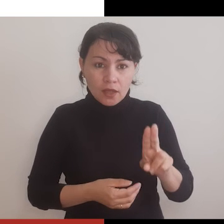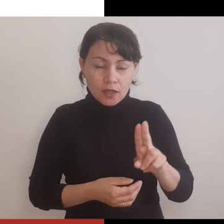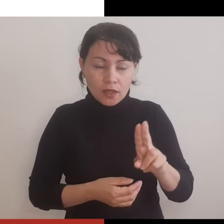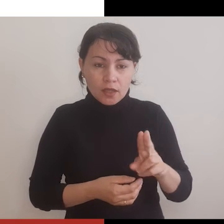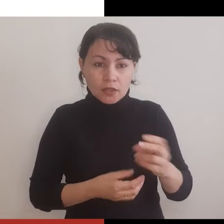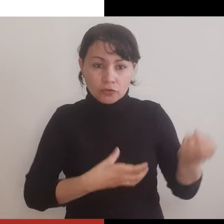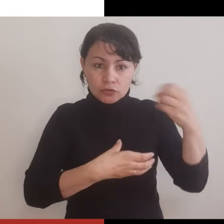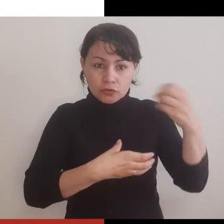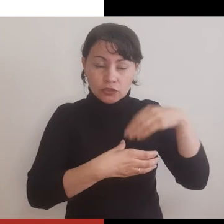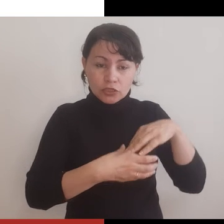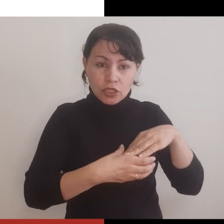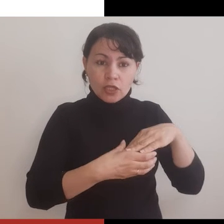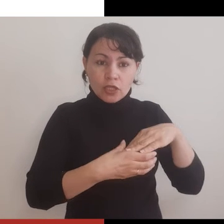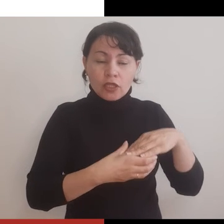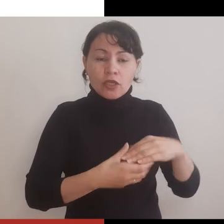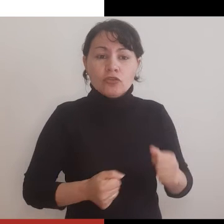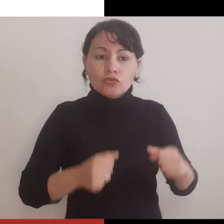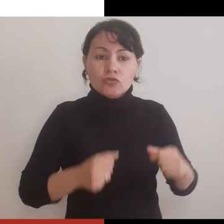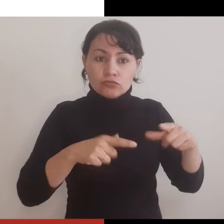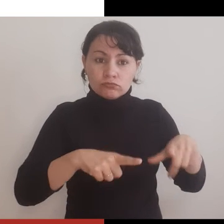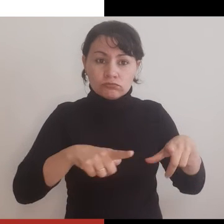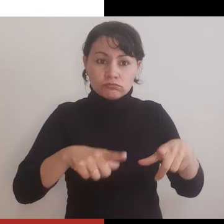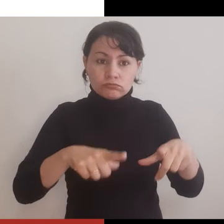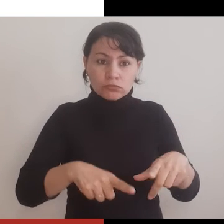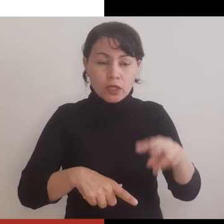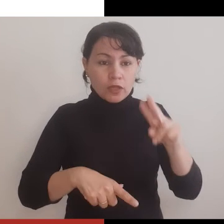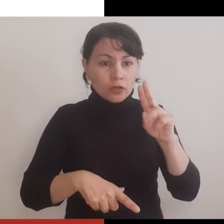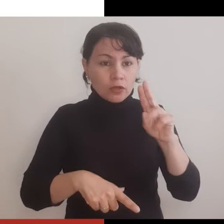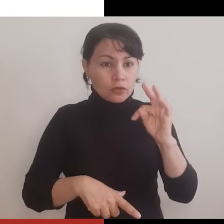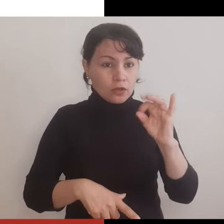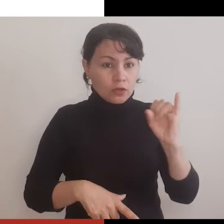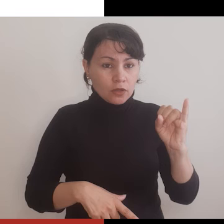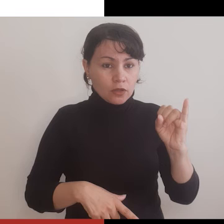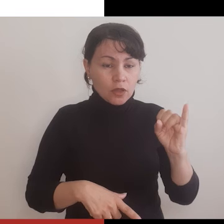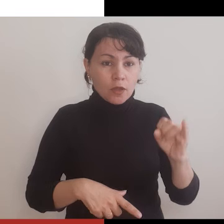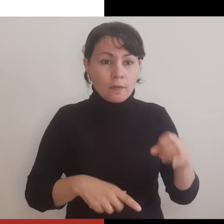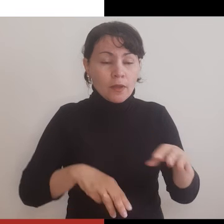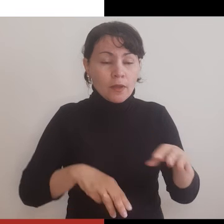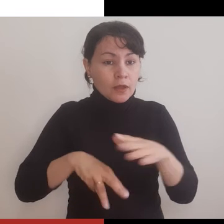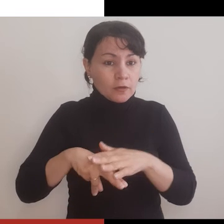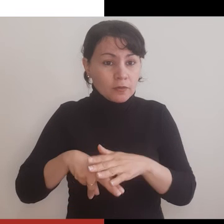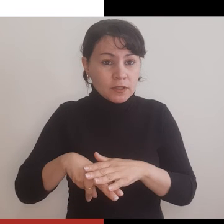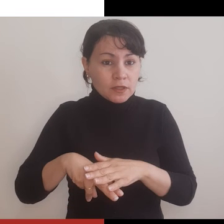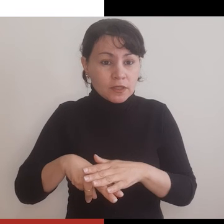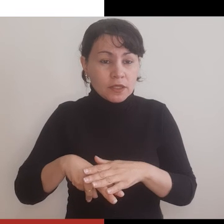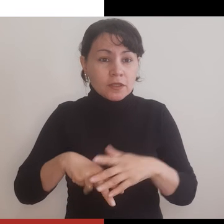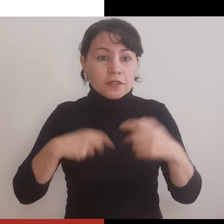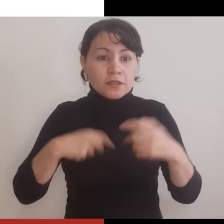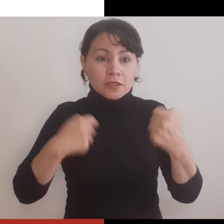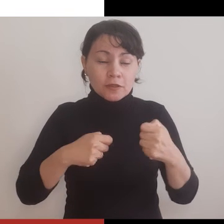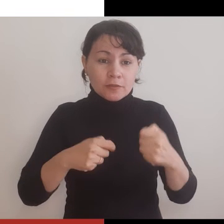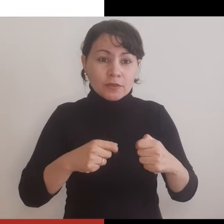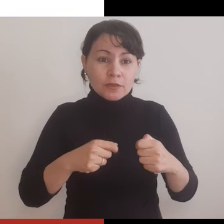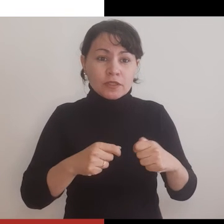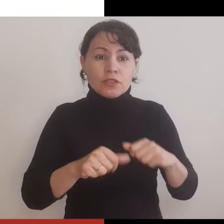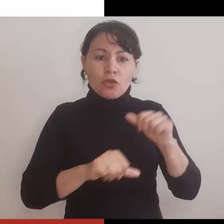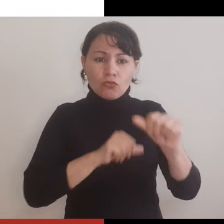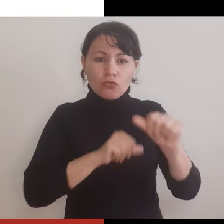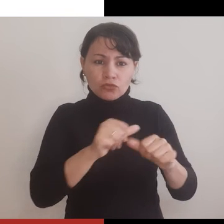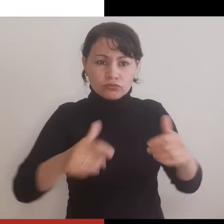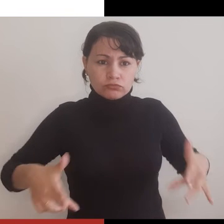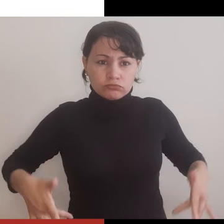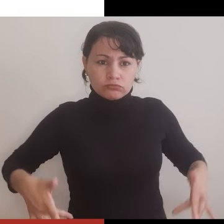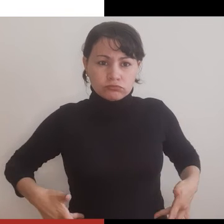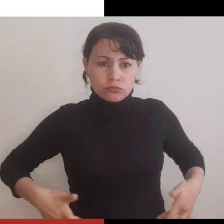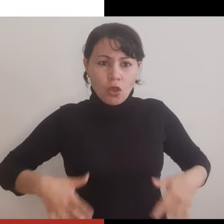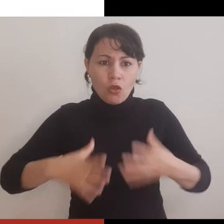do ambiente de terapia intensiva, para aqueles pacientes que precisam de substituição renal.